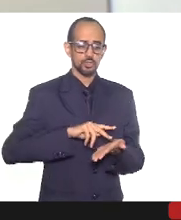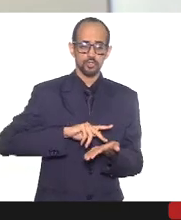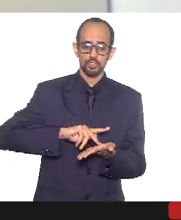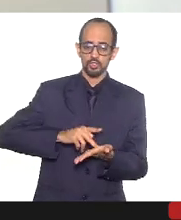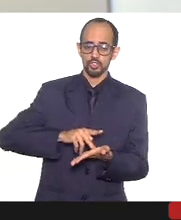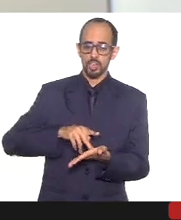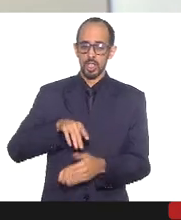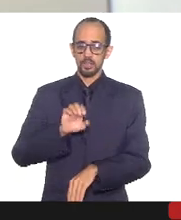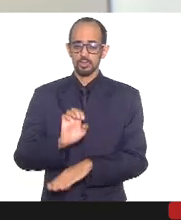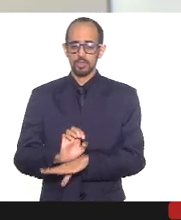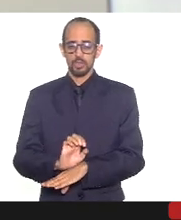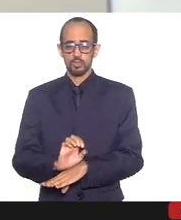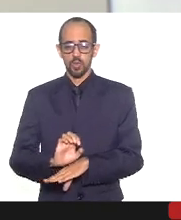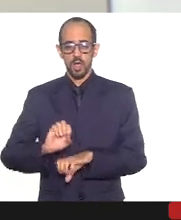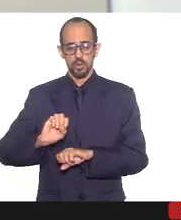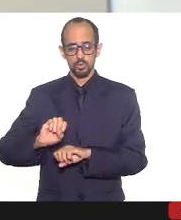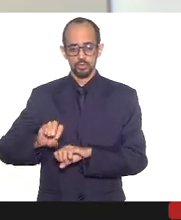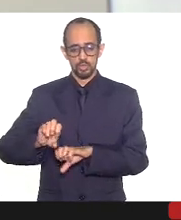Estadual de Profissionais de Educação.